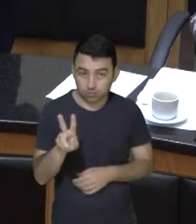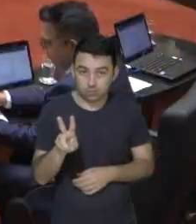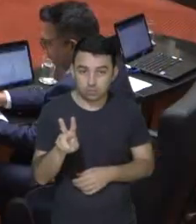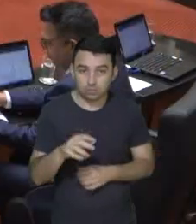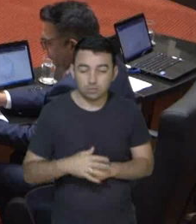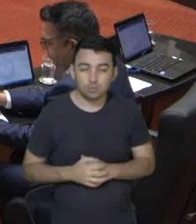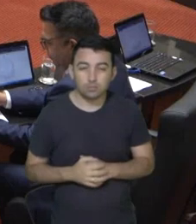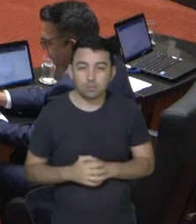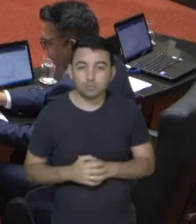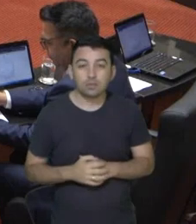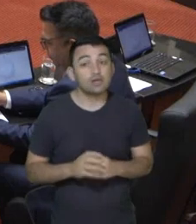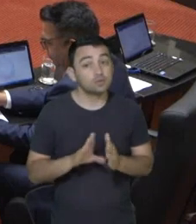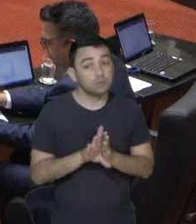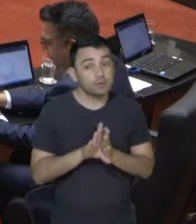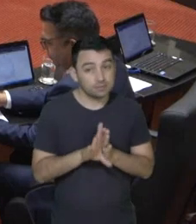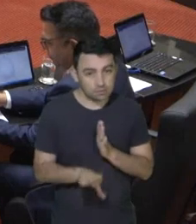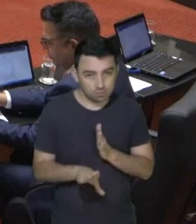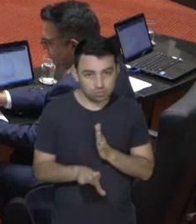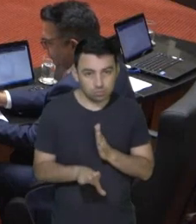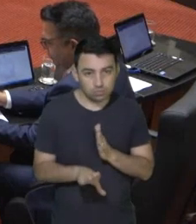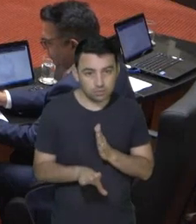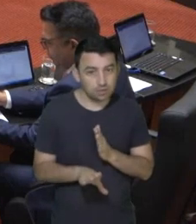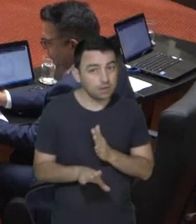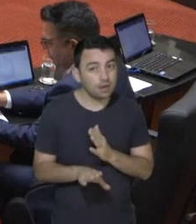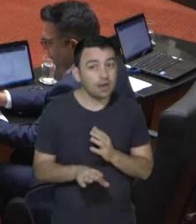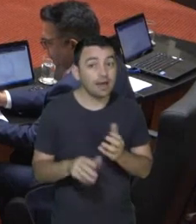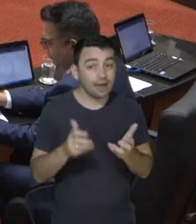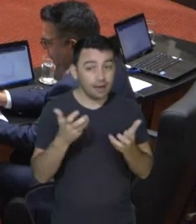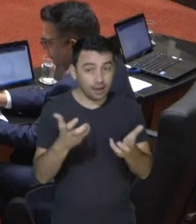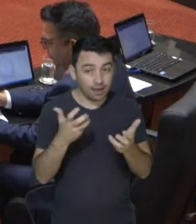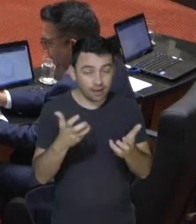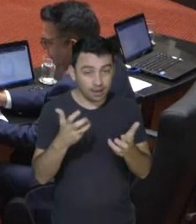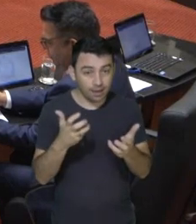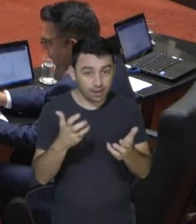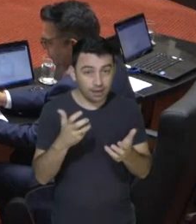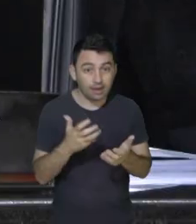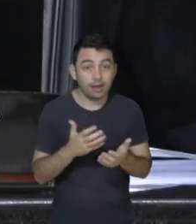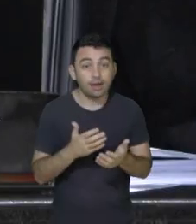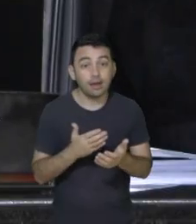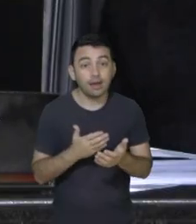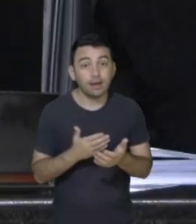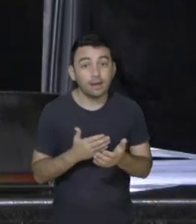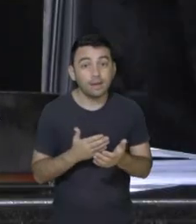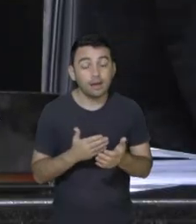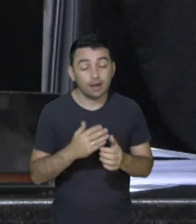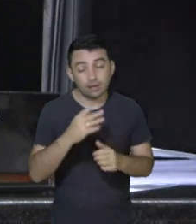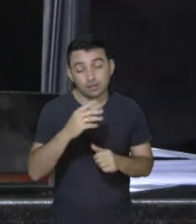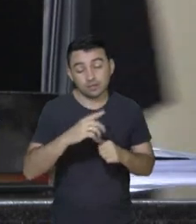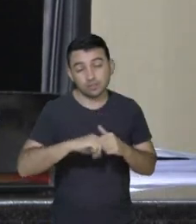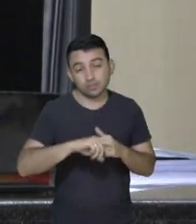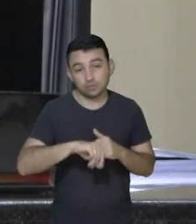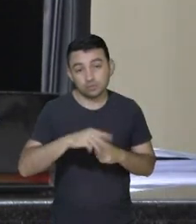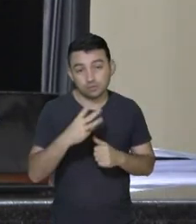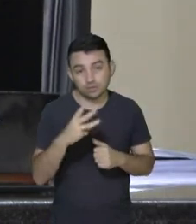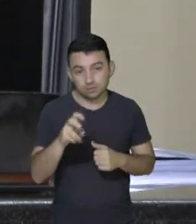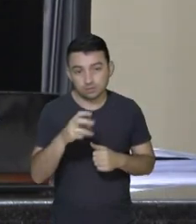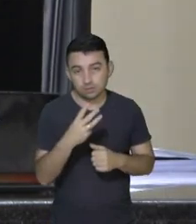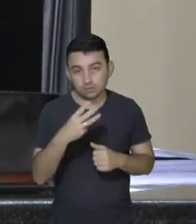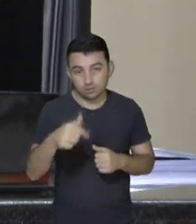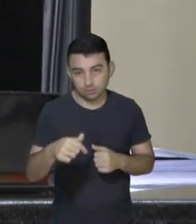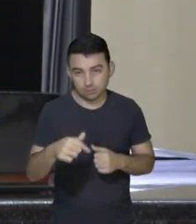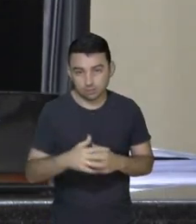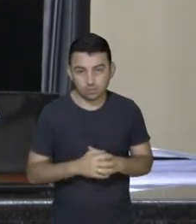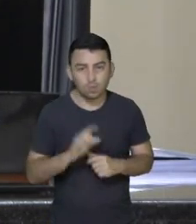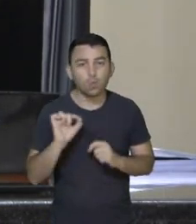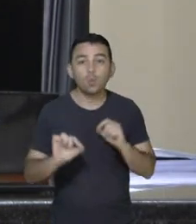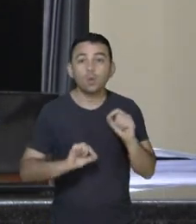a supressão. Exato. Quem quer aprovar... do artigo 35 e 37. O que é o artigo